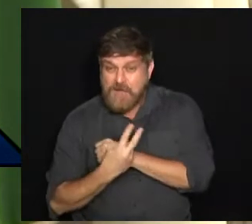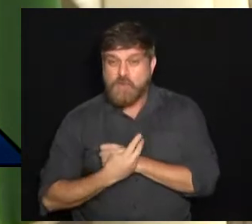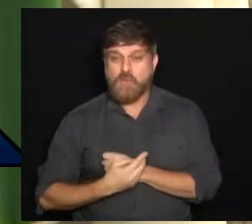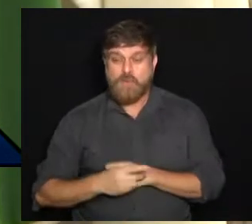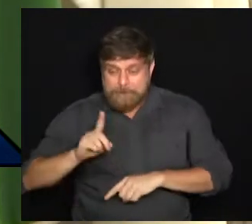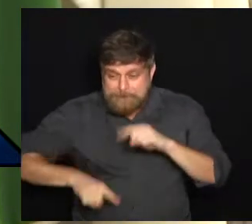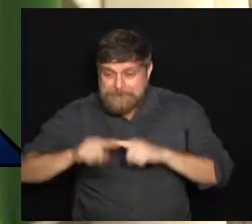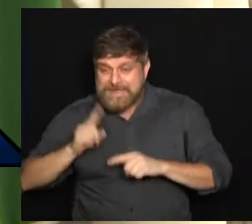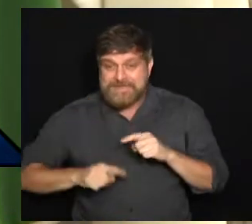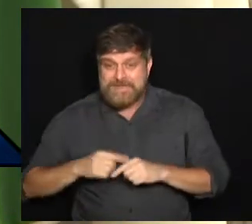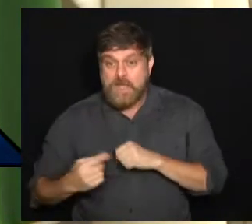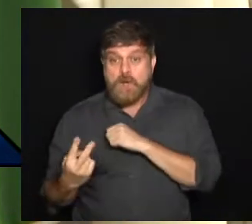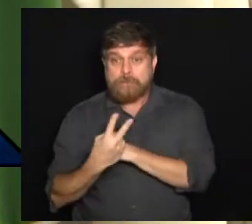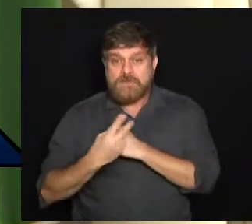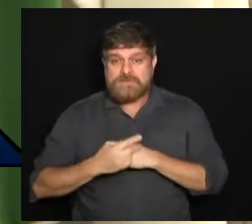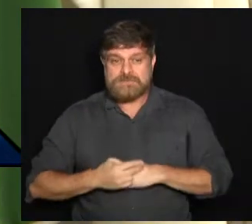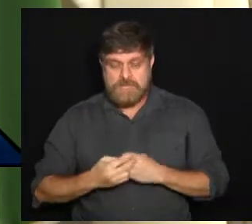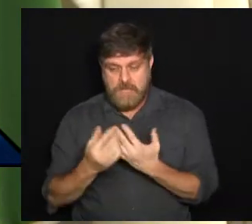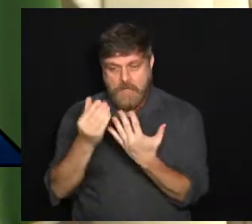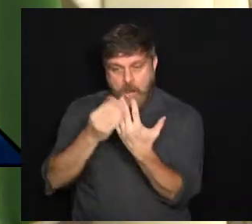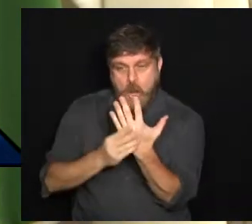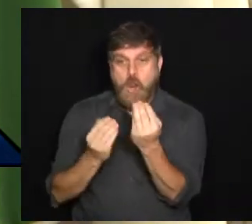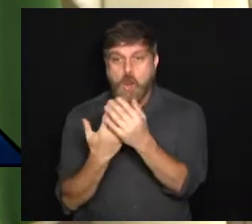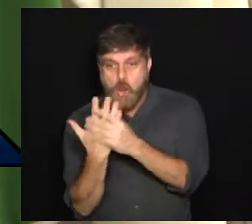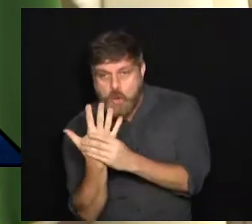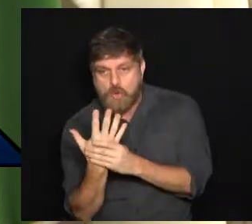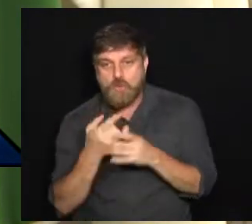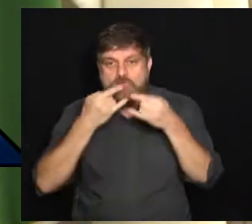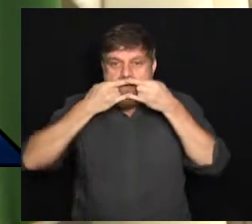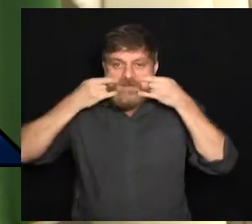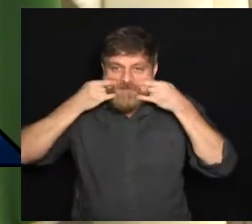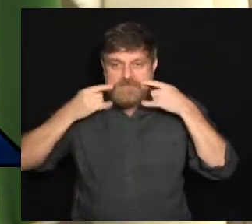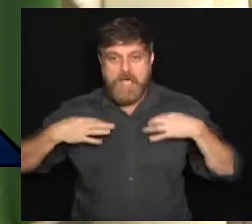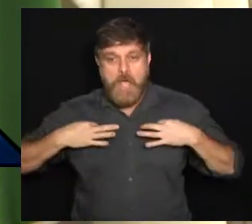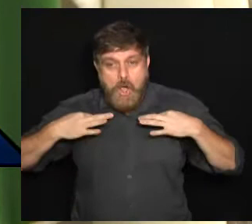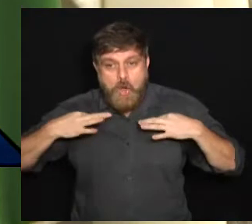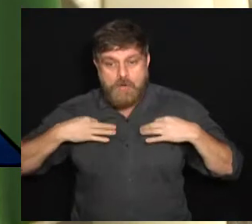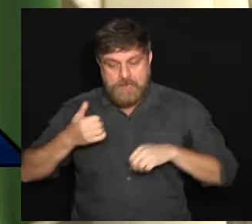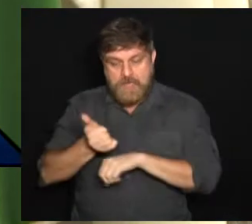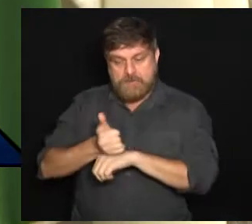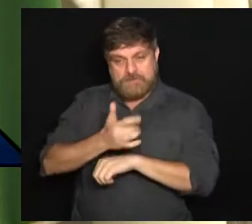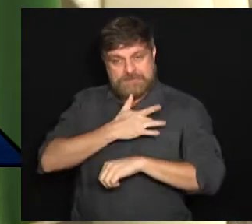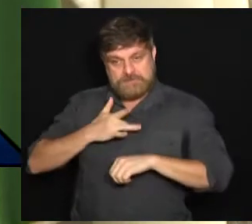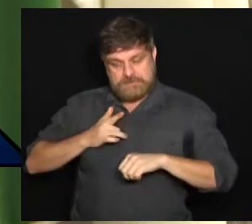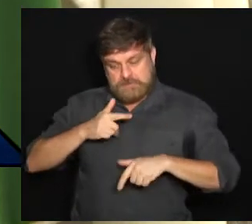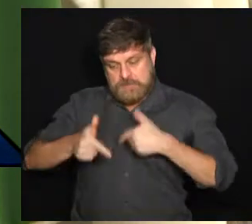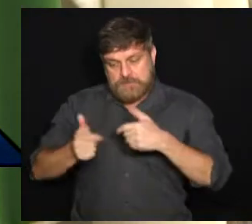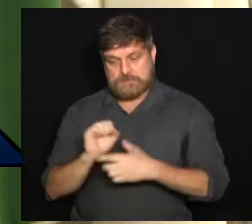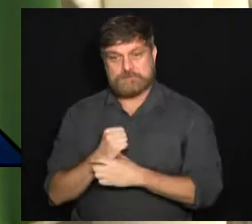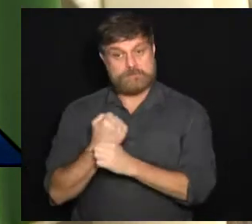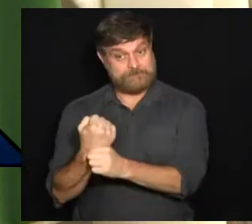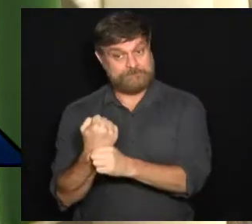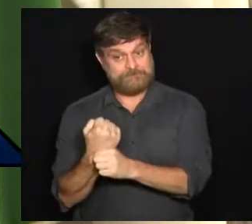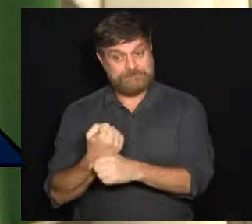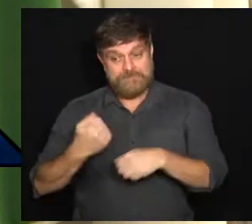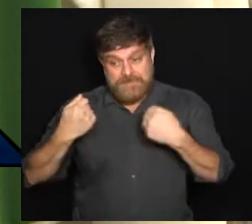gorros, aventais, luvas, para que os trabalhadores de saúde possam trabalhar com segurança, é imprescindível. Outra coisa é o seguinte,